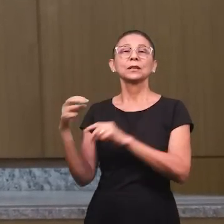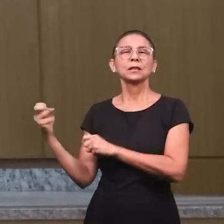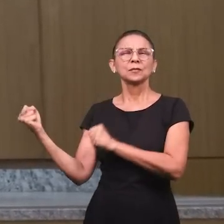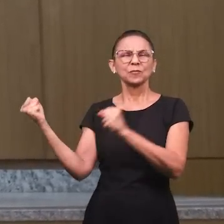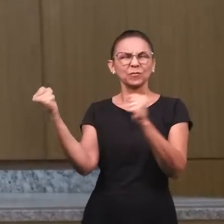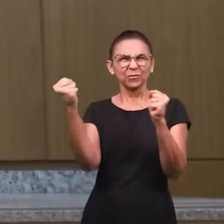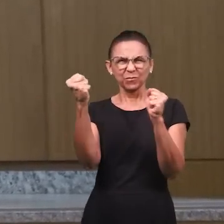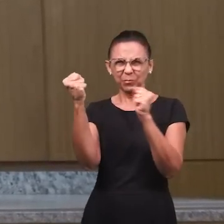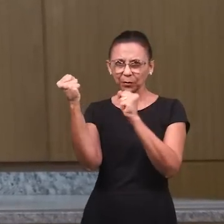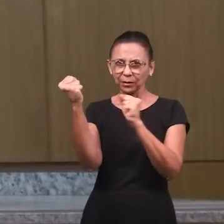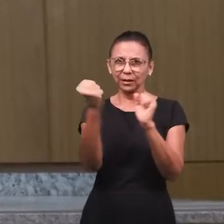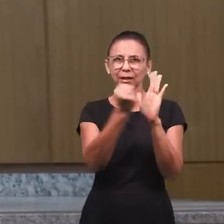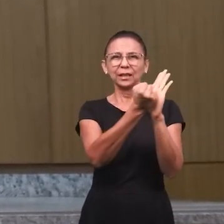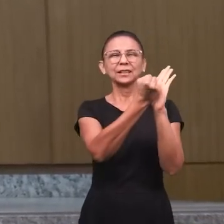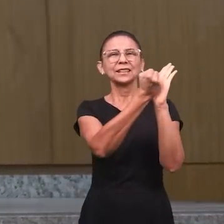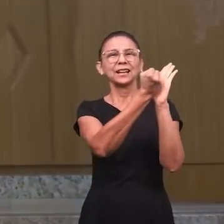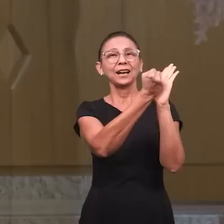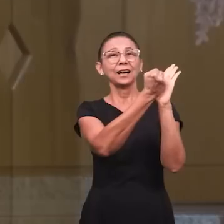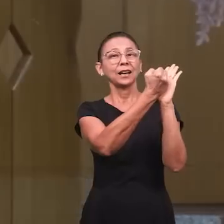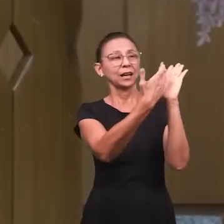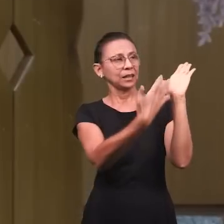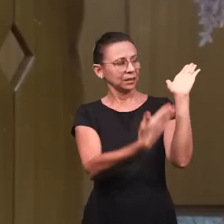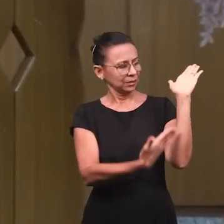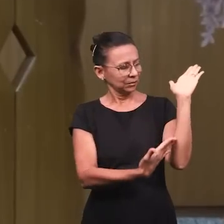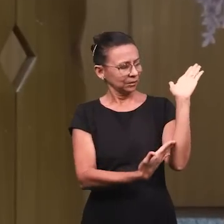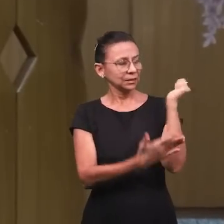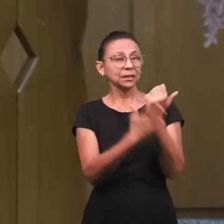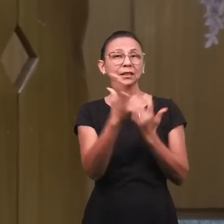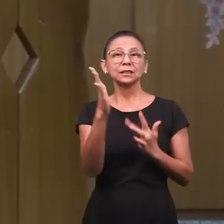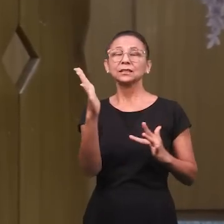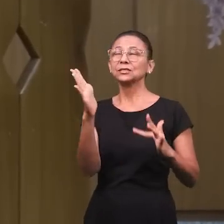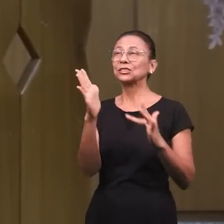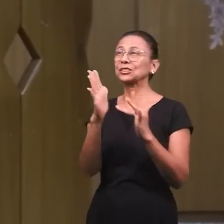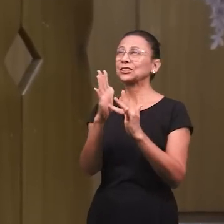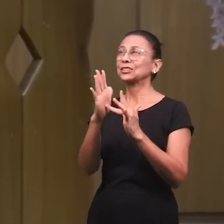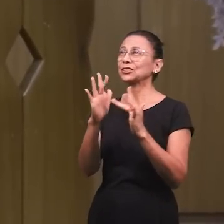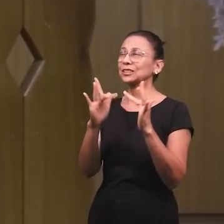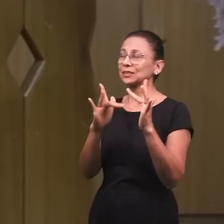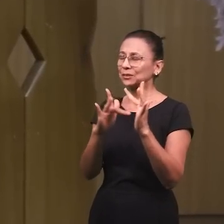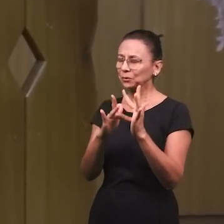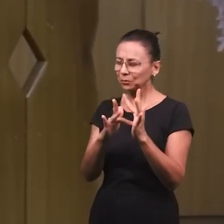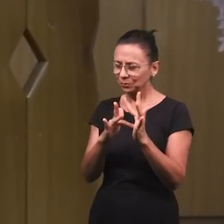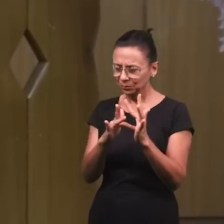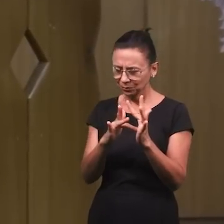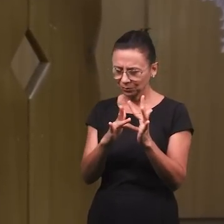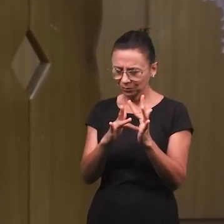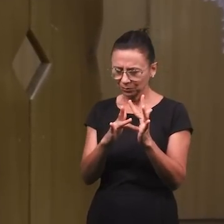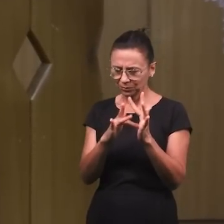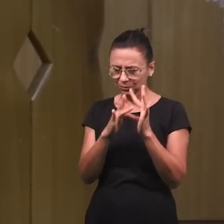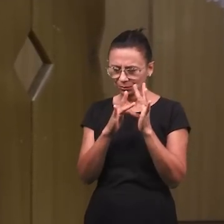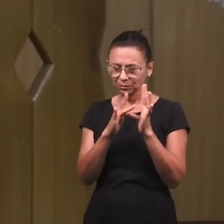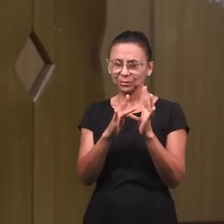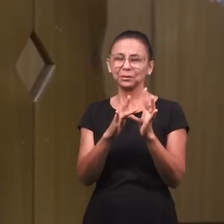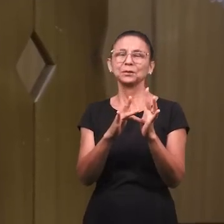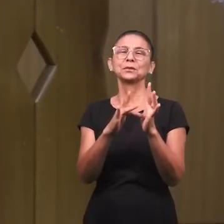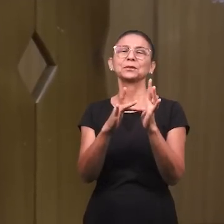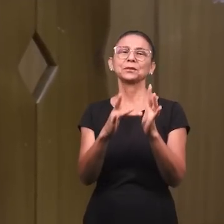Senhor, pelo poder que há no sangue de